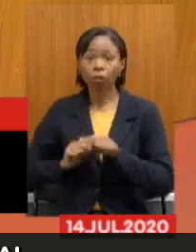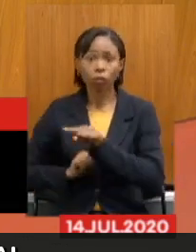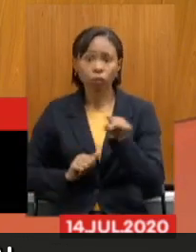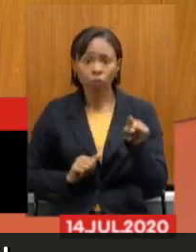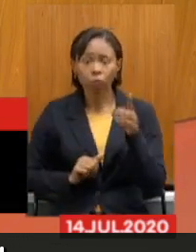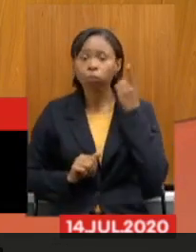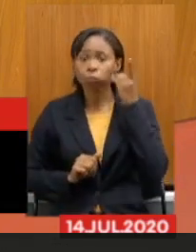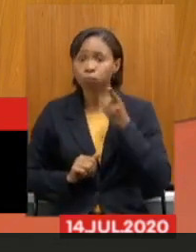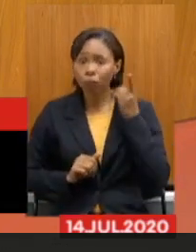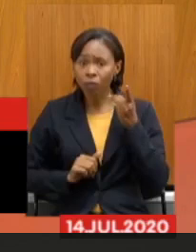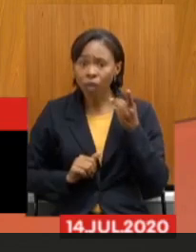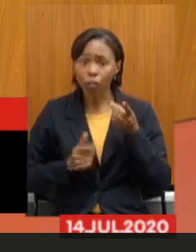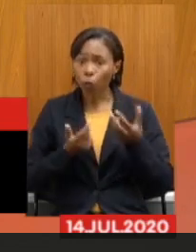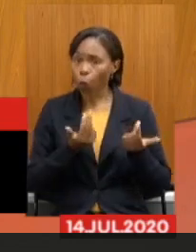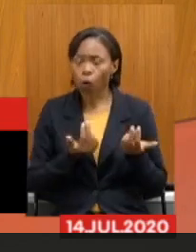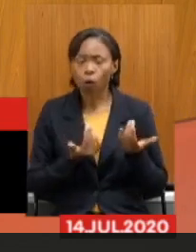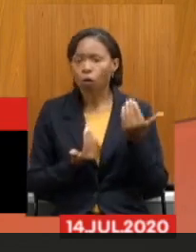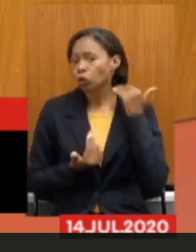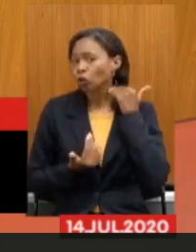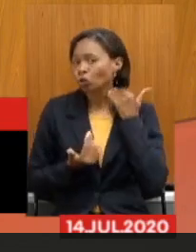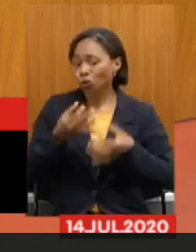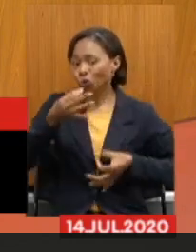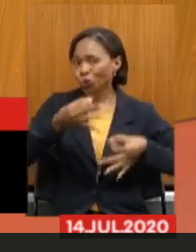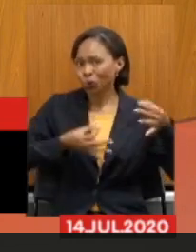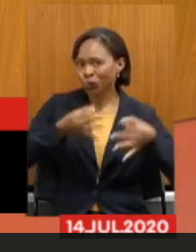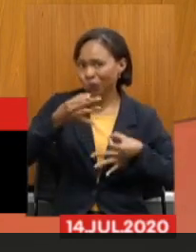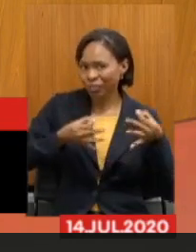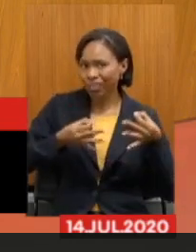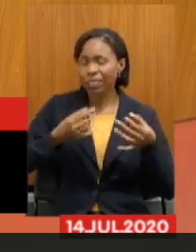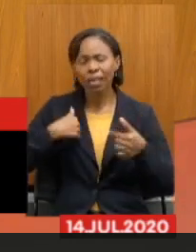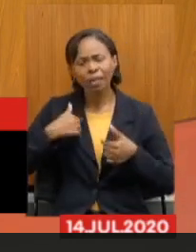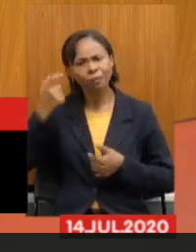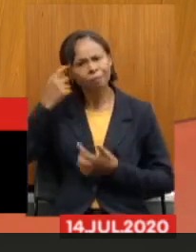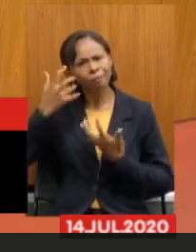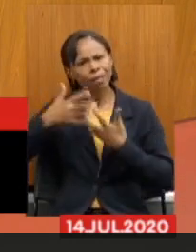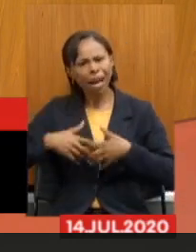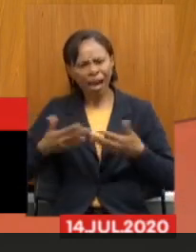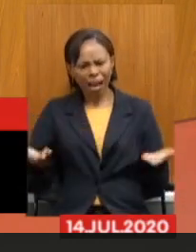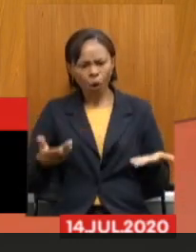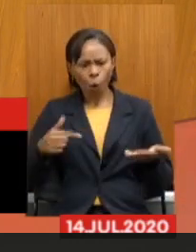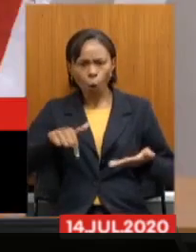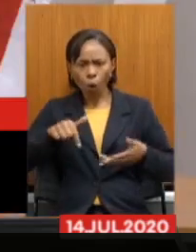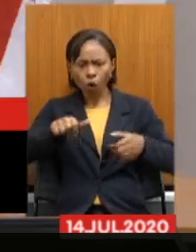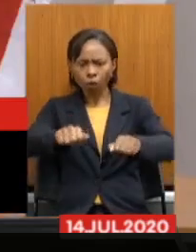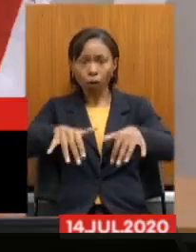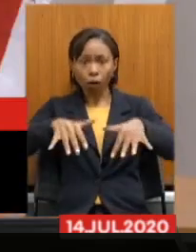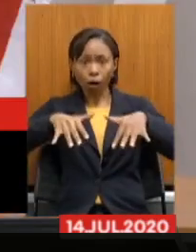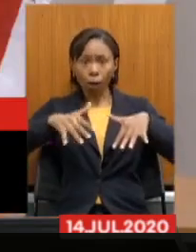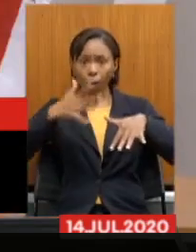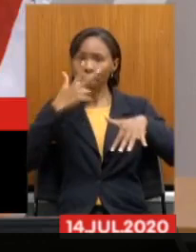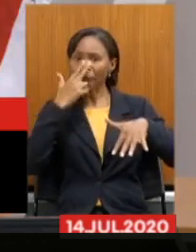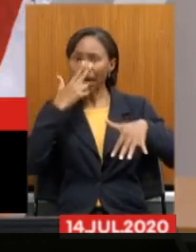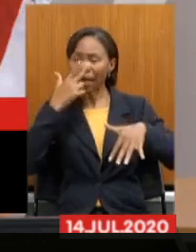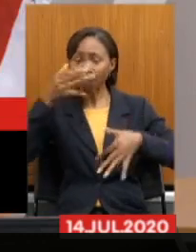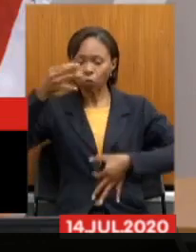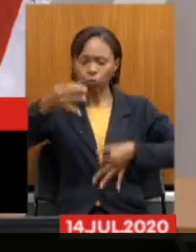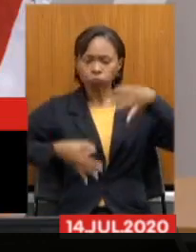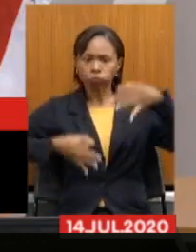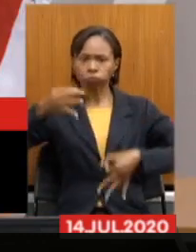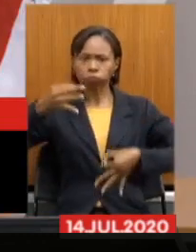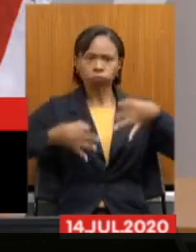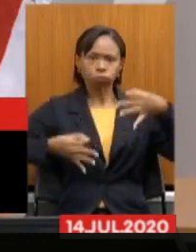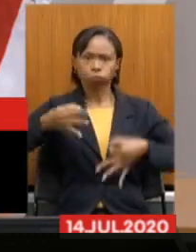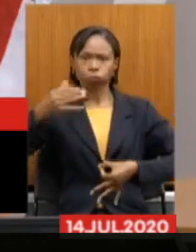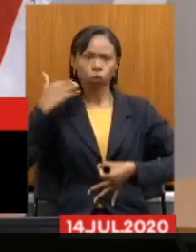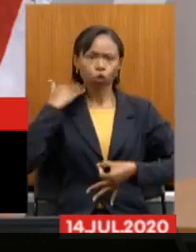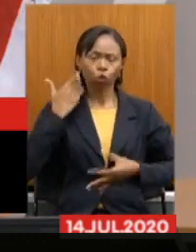eu pensei durante toda a minha fala, isso aqui hoje está parecendo um tribunal do júri. A vítima é o servidor público e o